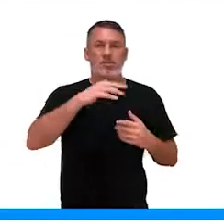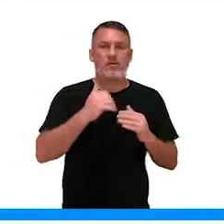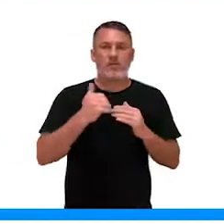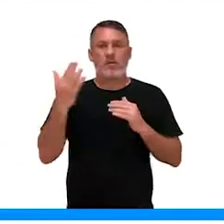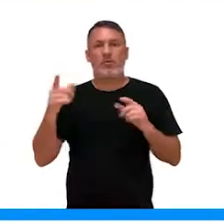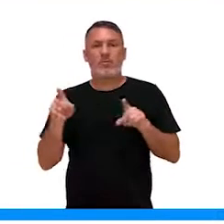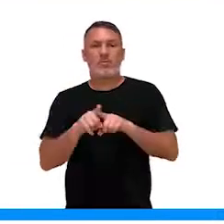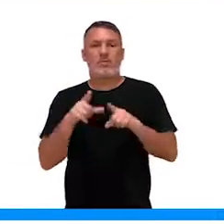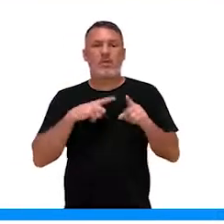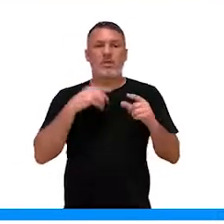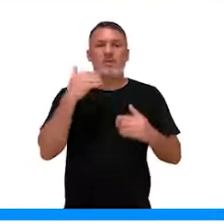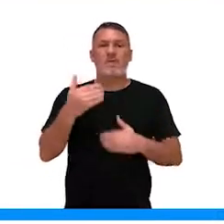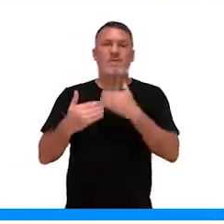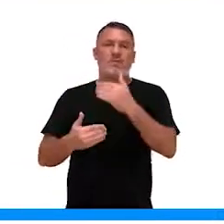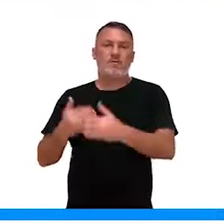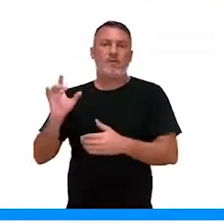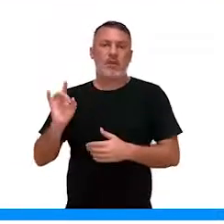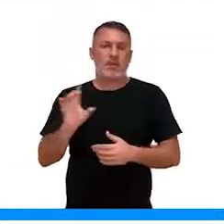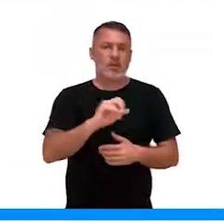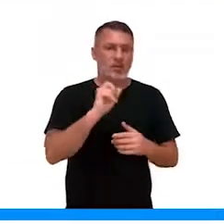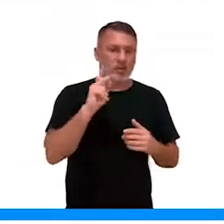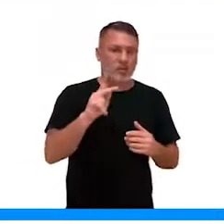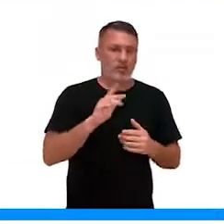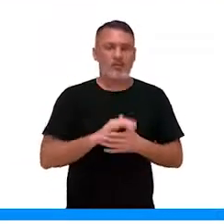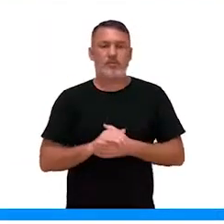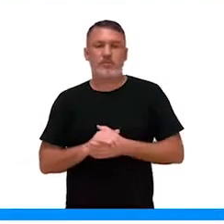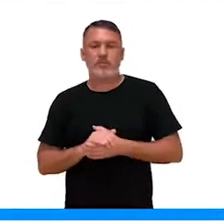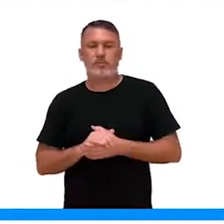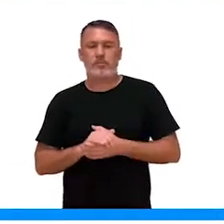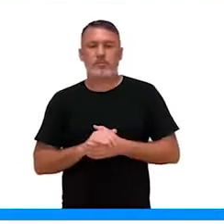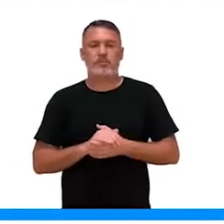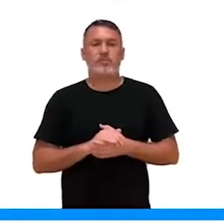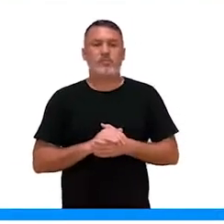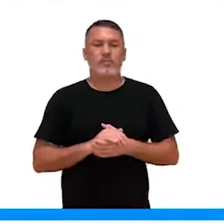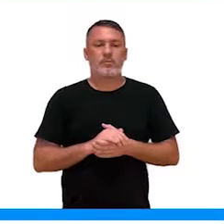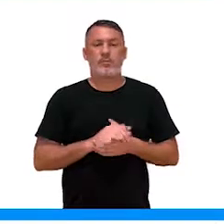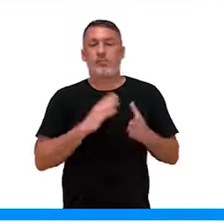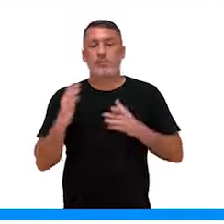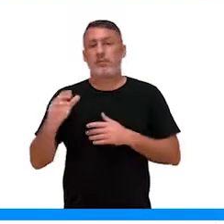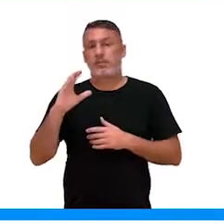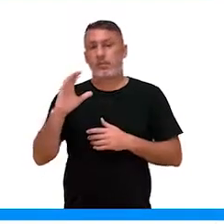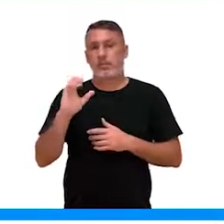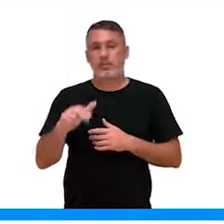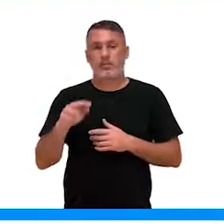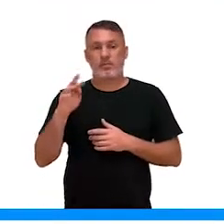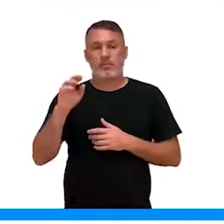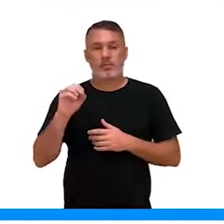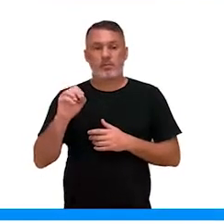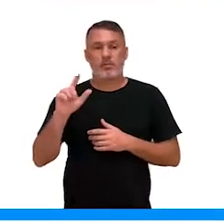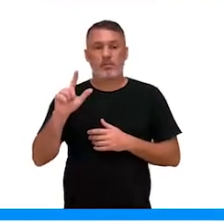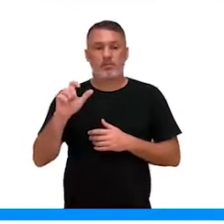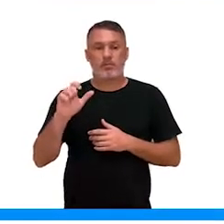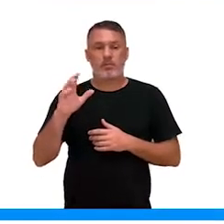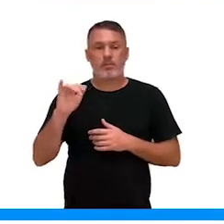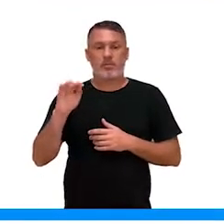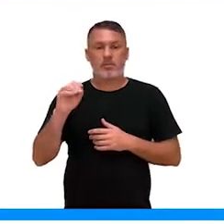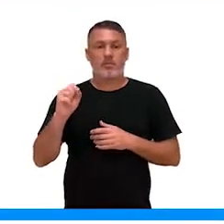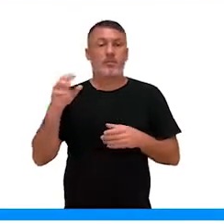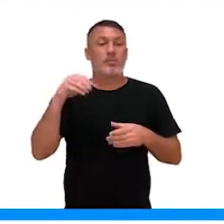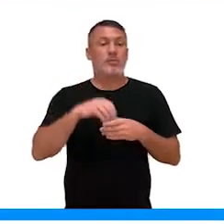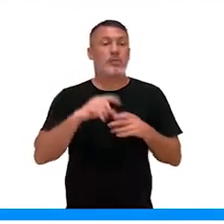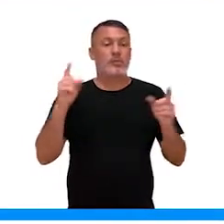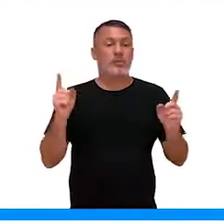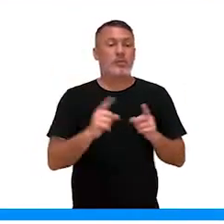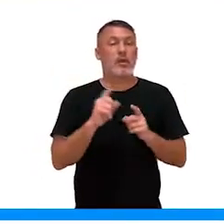ovos no ambiente externo e desenvolvem-se todos ali, ok? E os centrolécitos